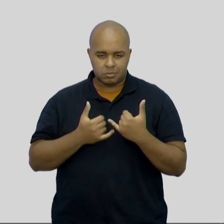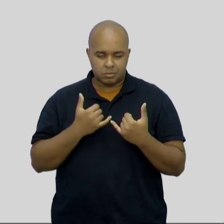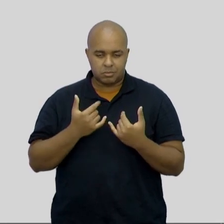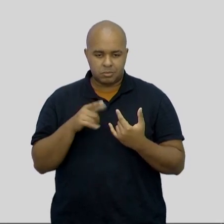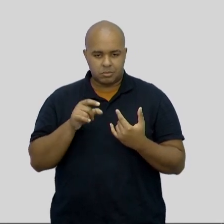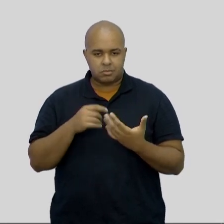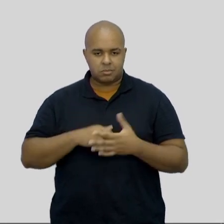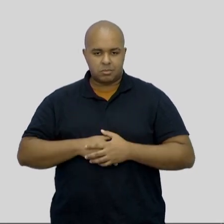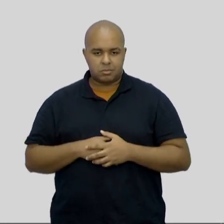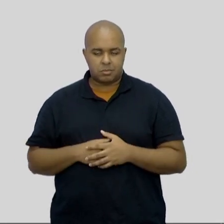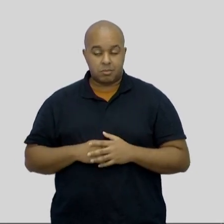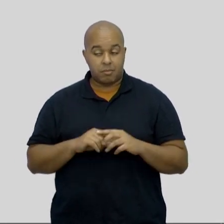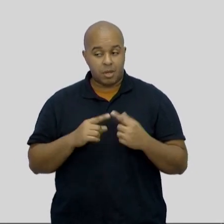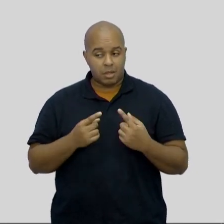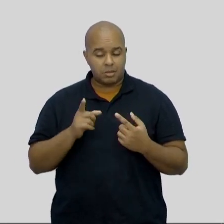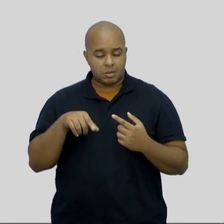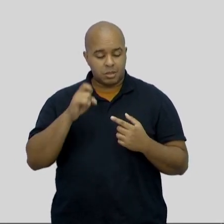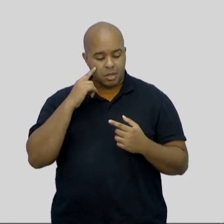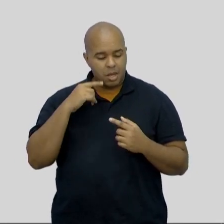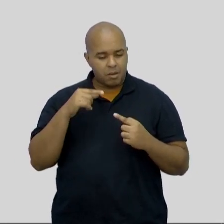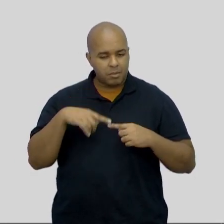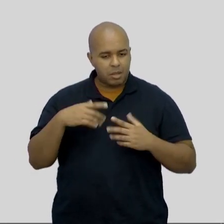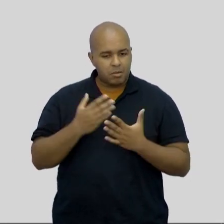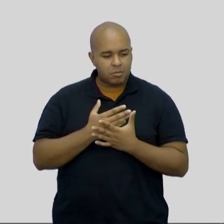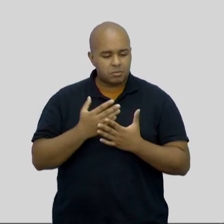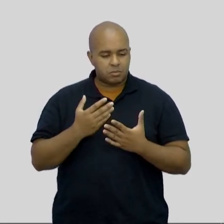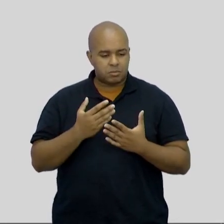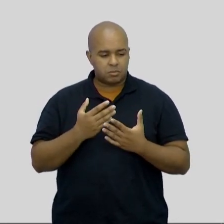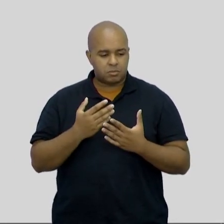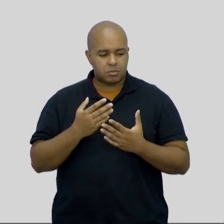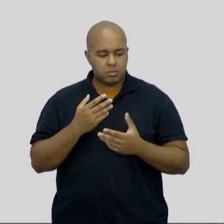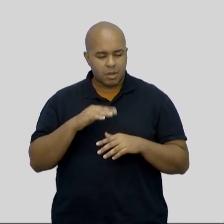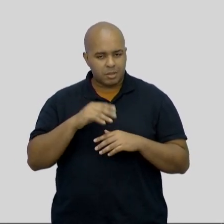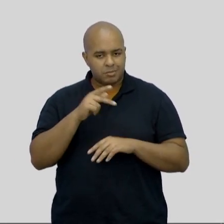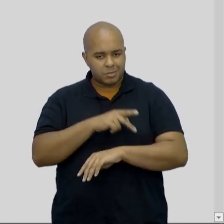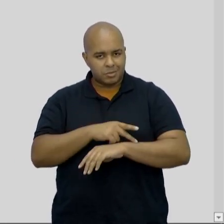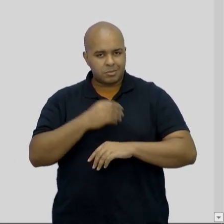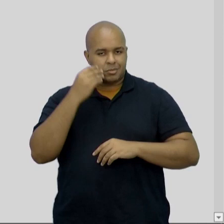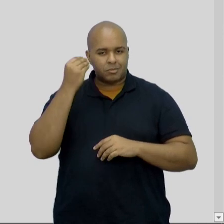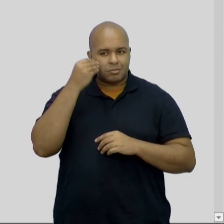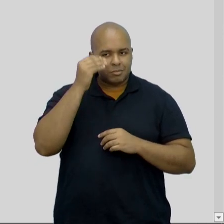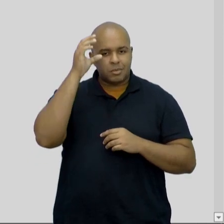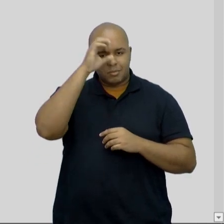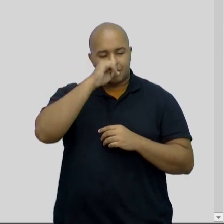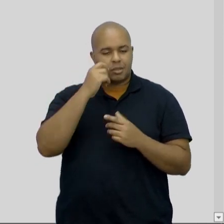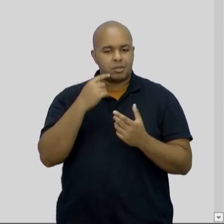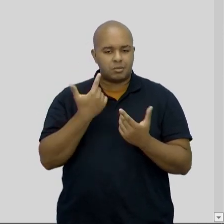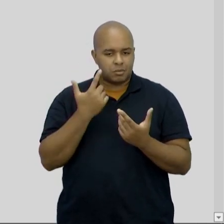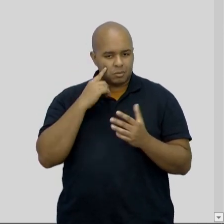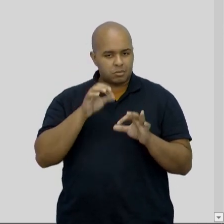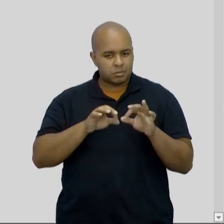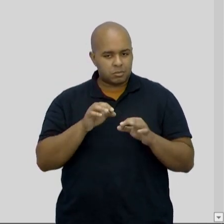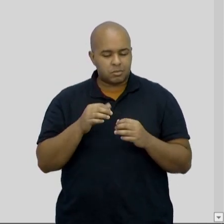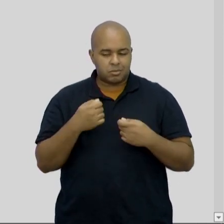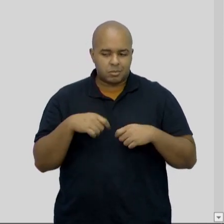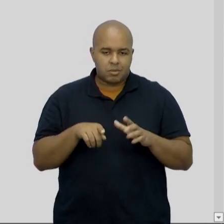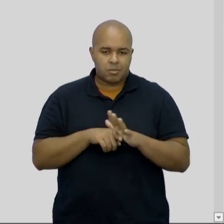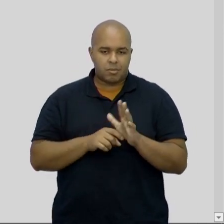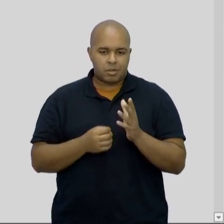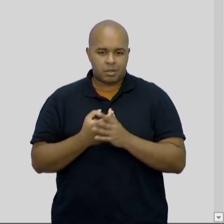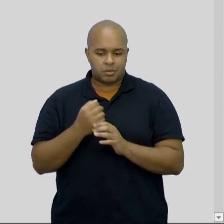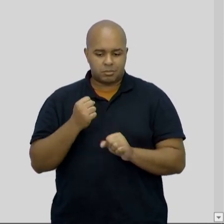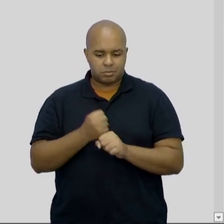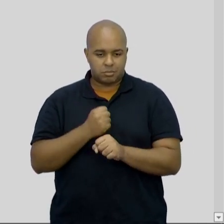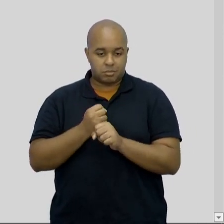jogo em si, mas sim a um elemento mais pedagógico. Os recursos necessários para que essa